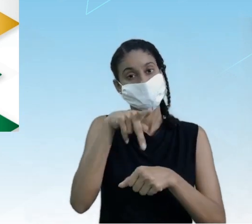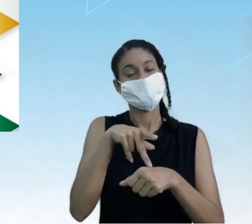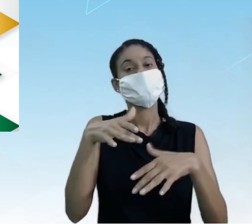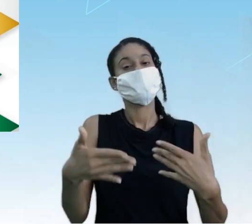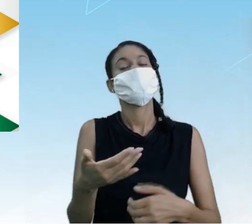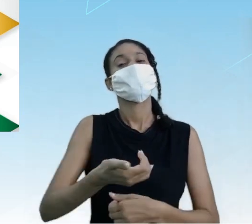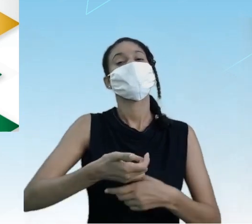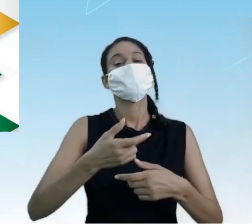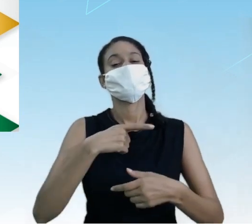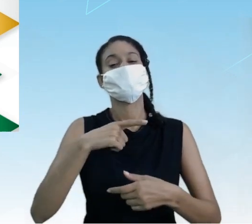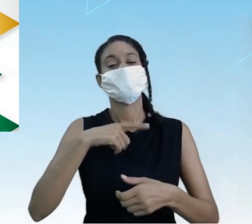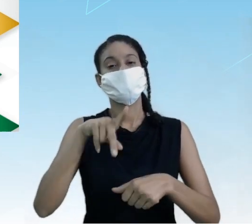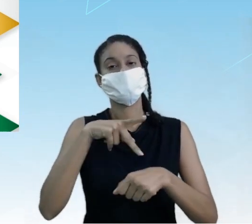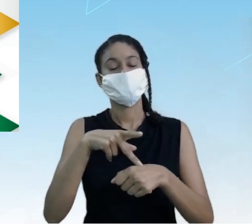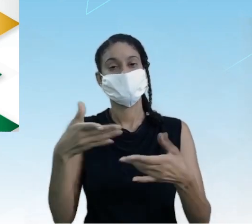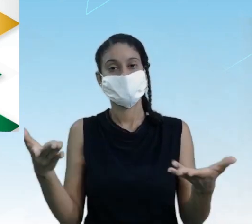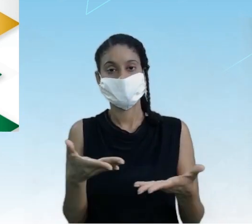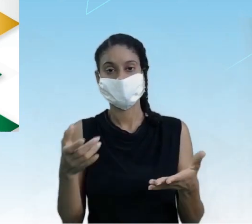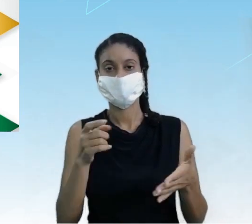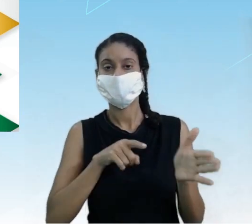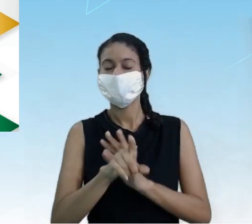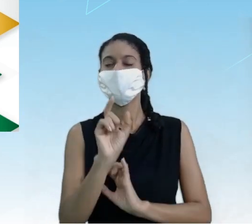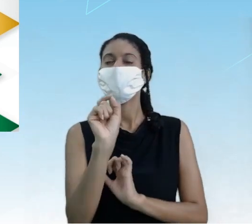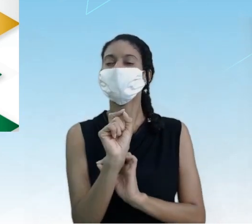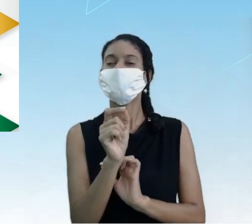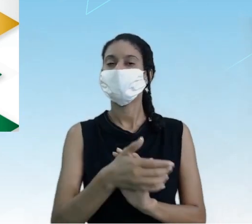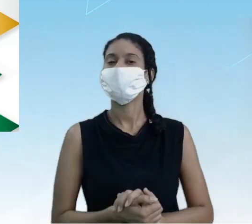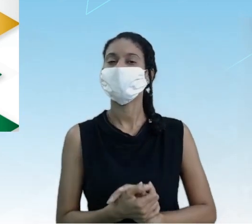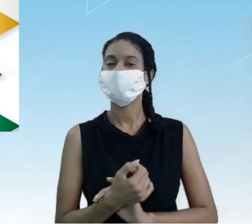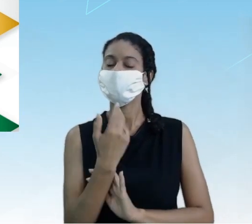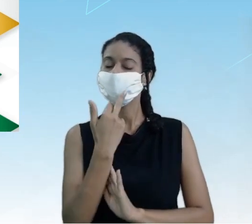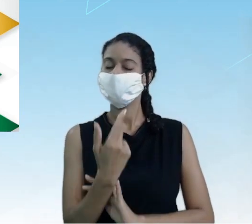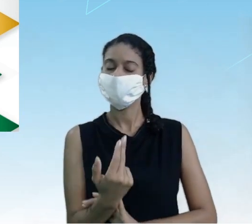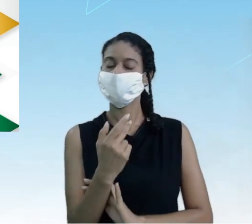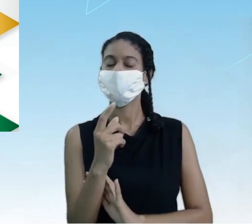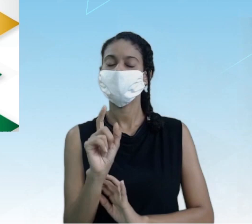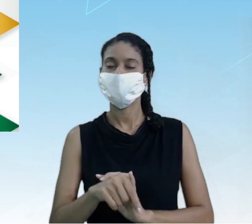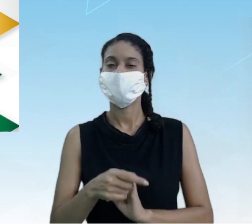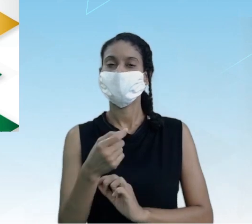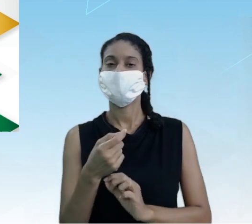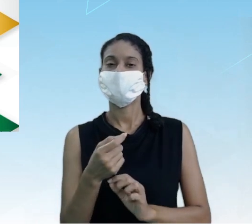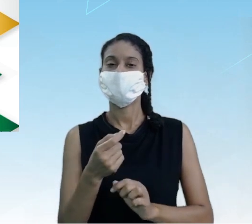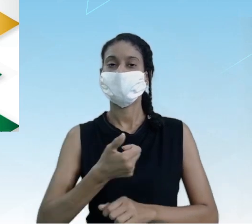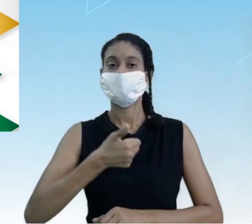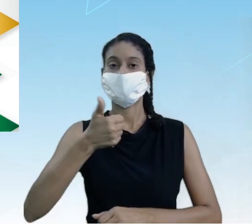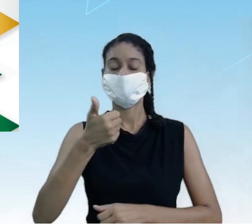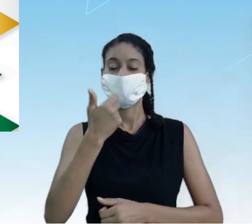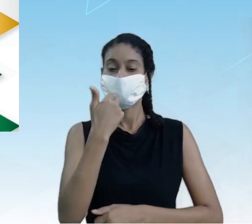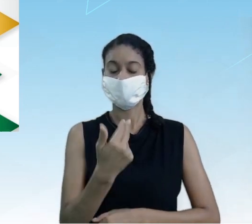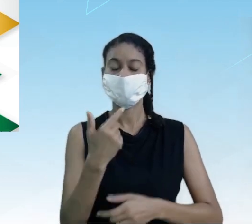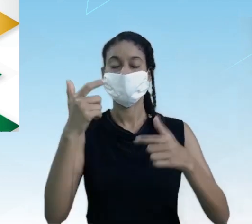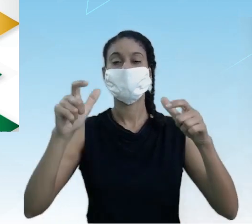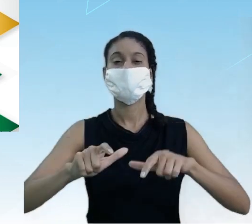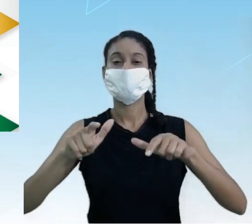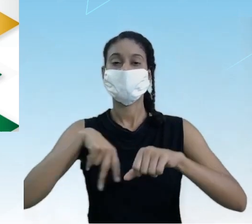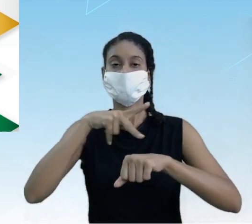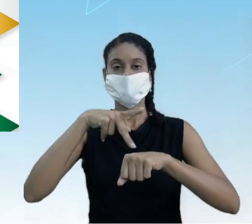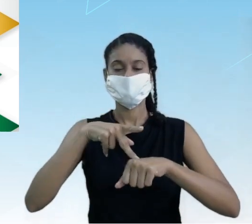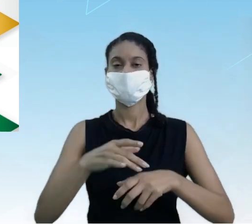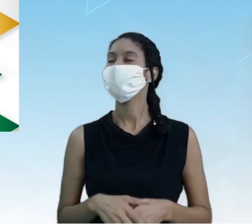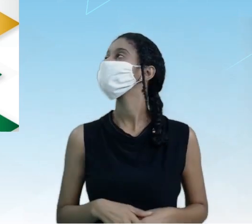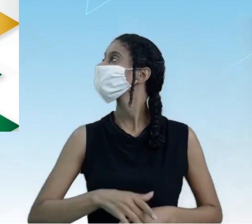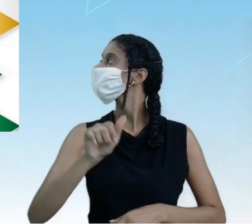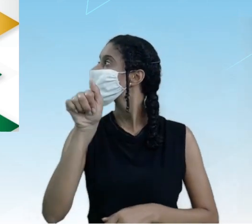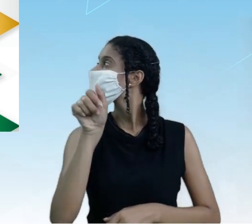que países seriam esses. Então a nossa pergunta é: o inglês é falado como primeira língua em letra A, Estados